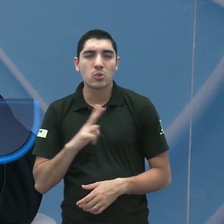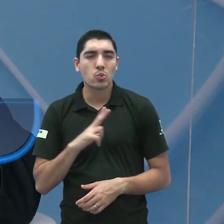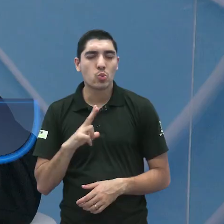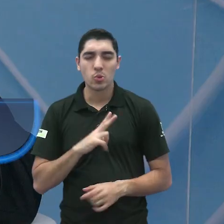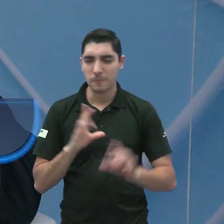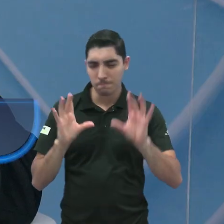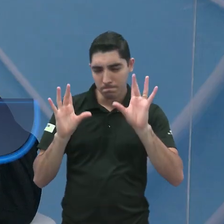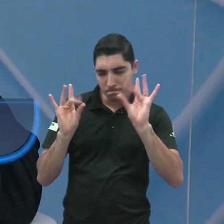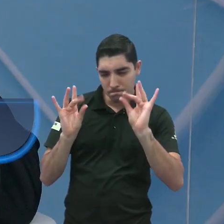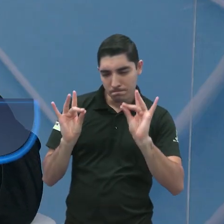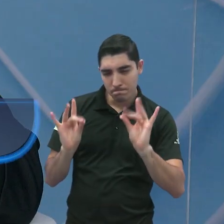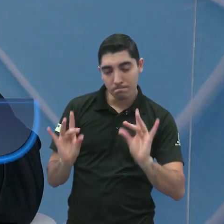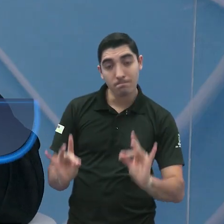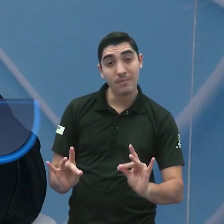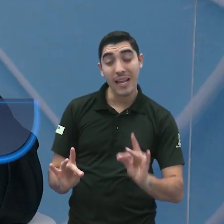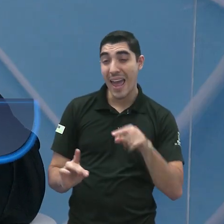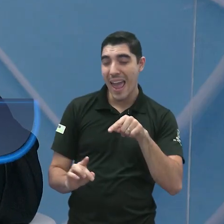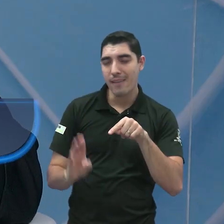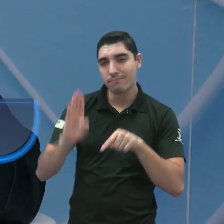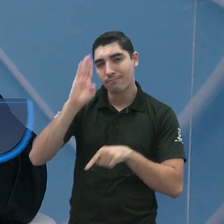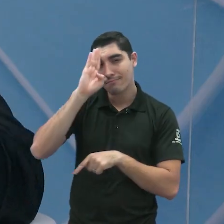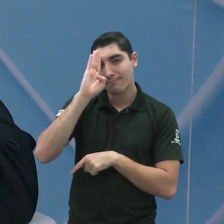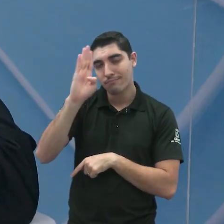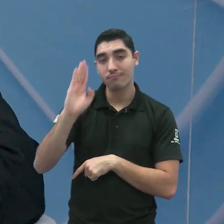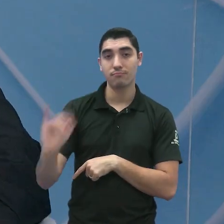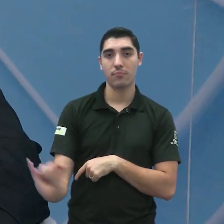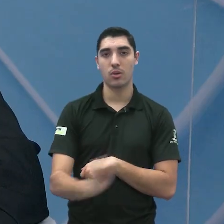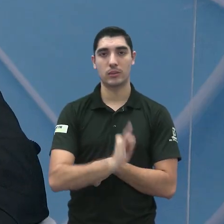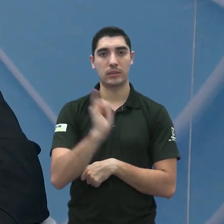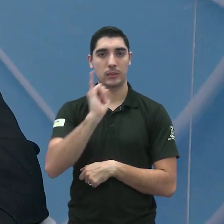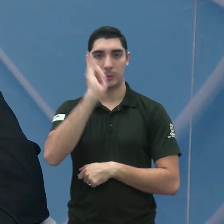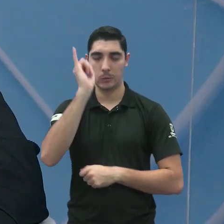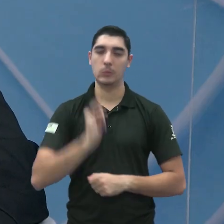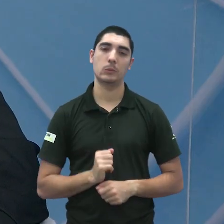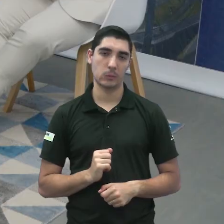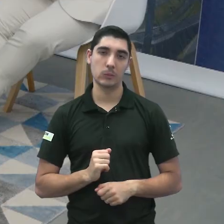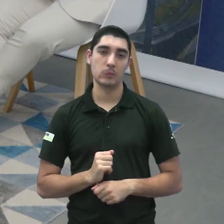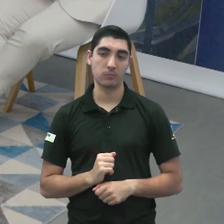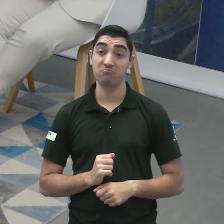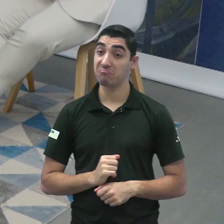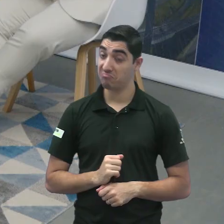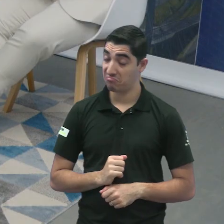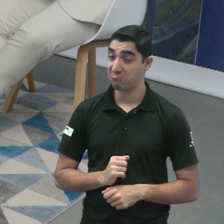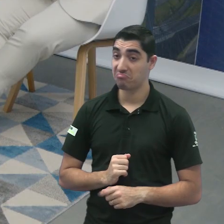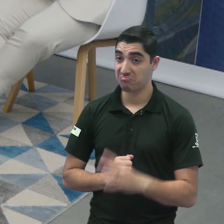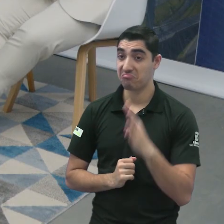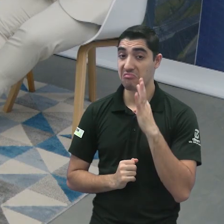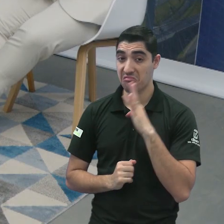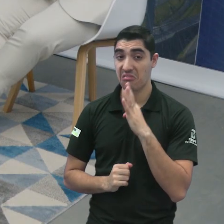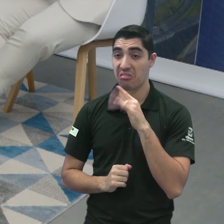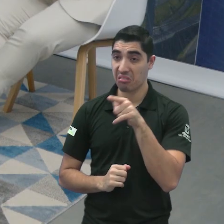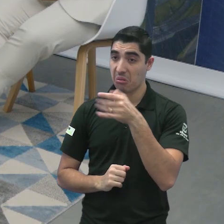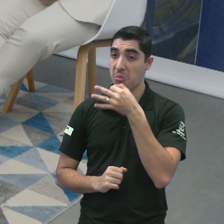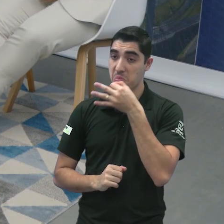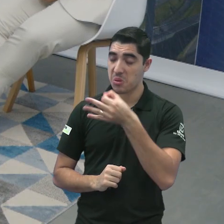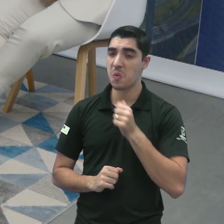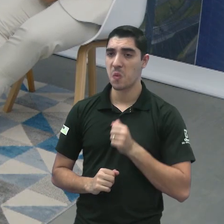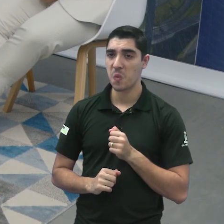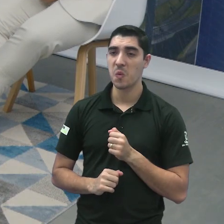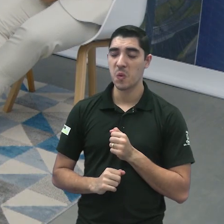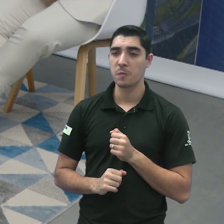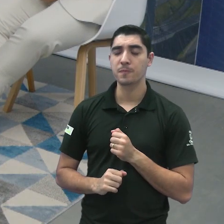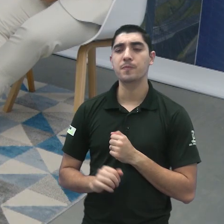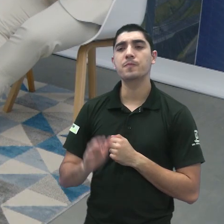fator crucial frente à discussão. Sim. Muito bacana a sua colocação. Ô,